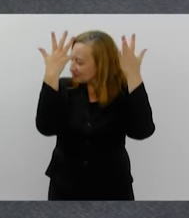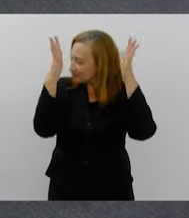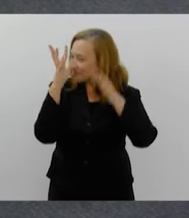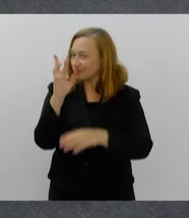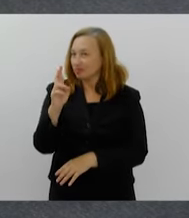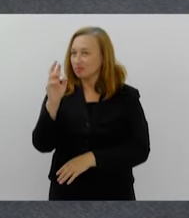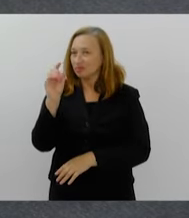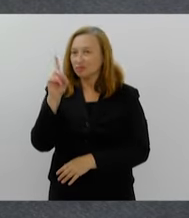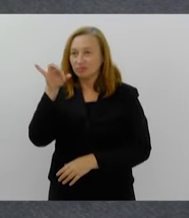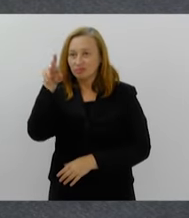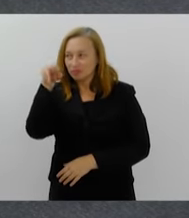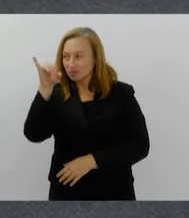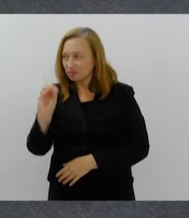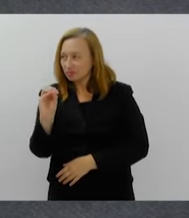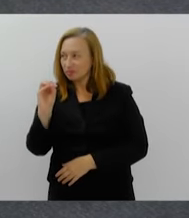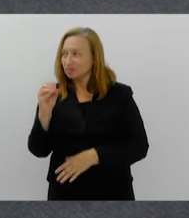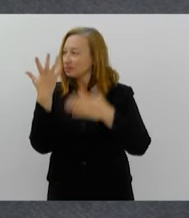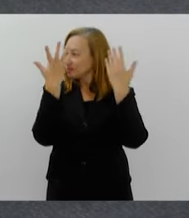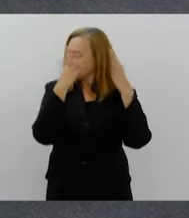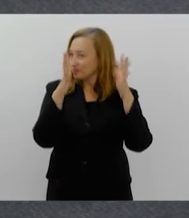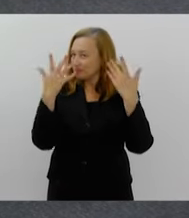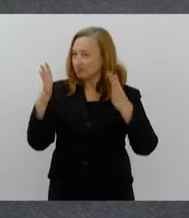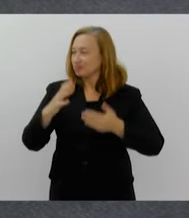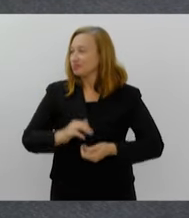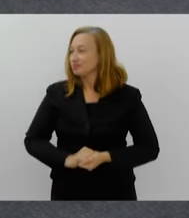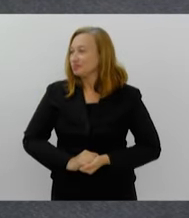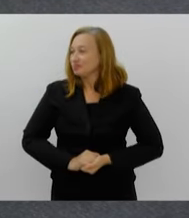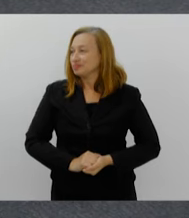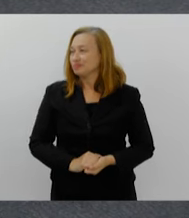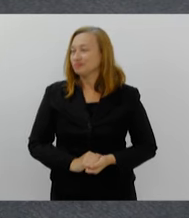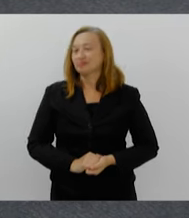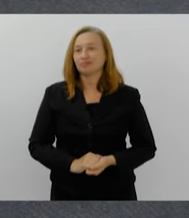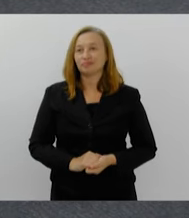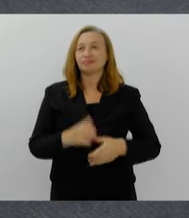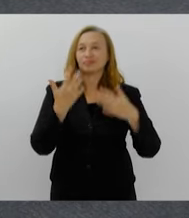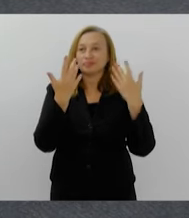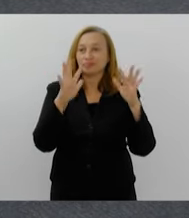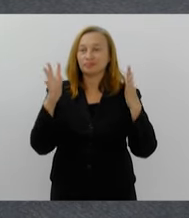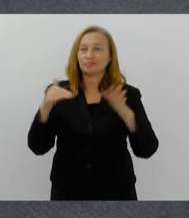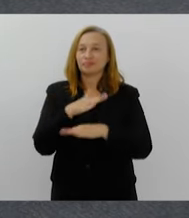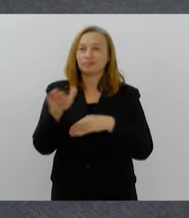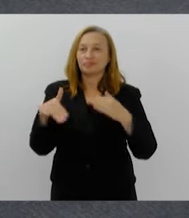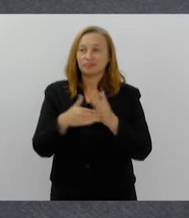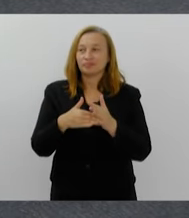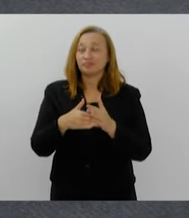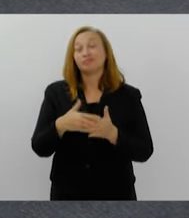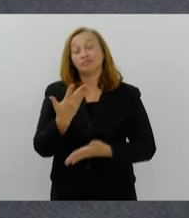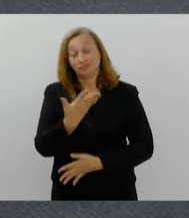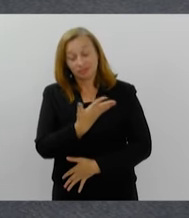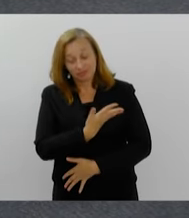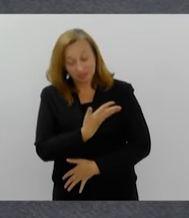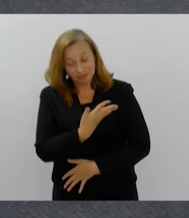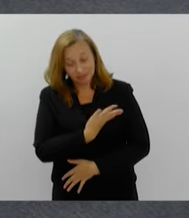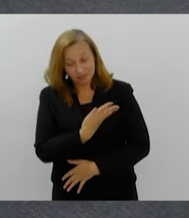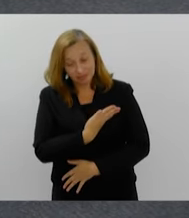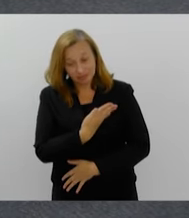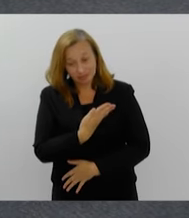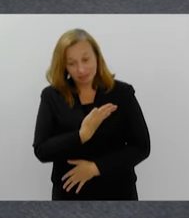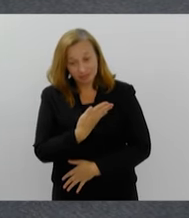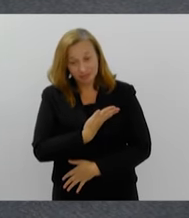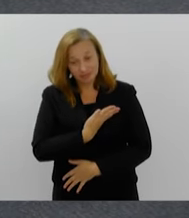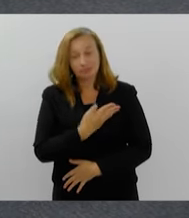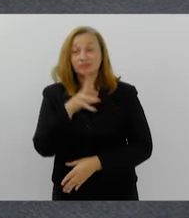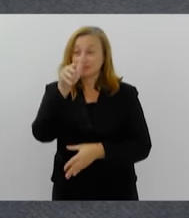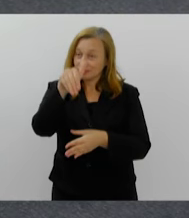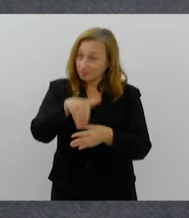Rodrigo, parabéns à Câmara de Vereadores, parabéns a todos os companheiros e companheiras que